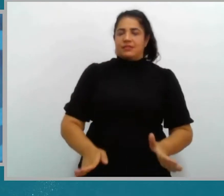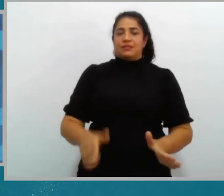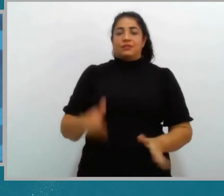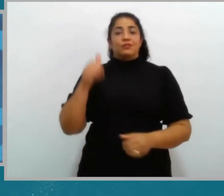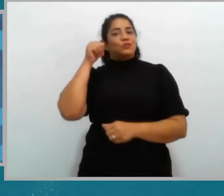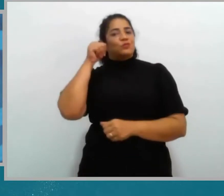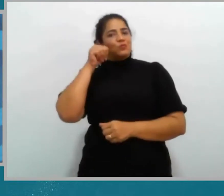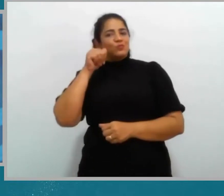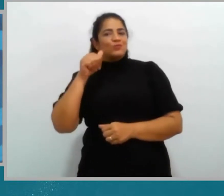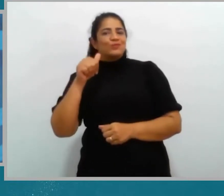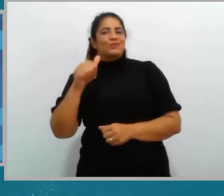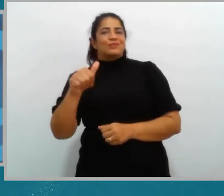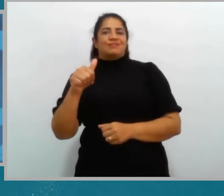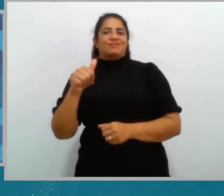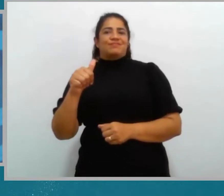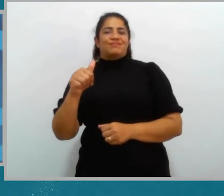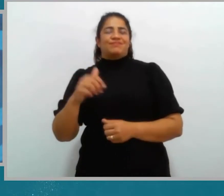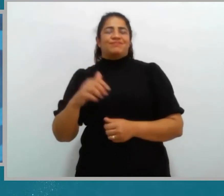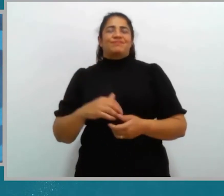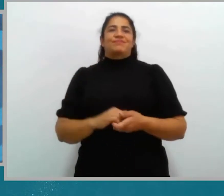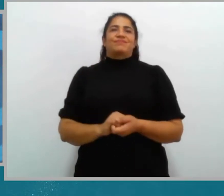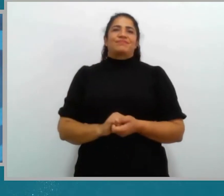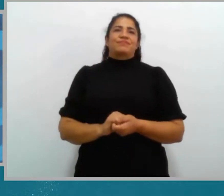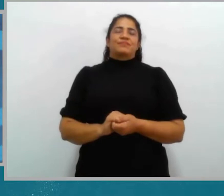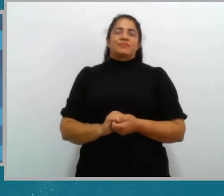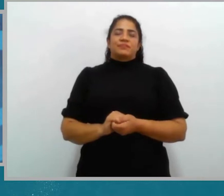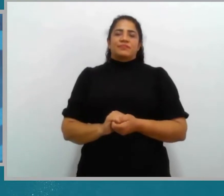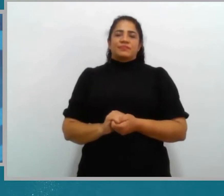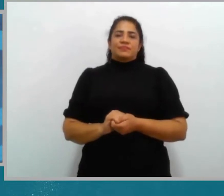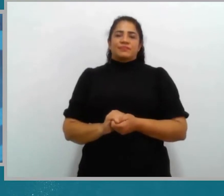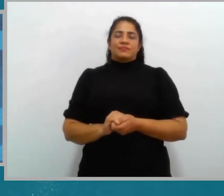da mulher que nós vemos hoje de manhã.